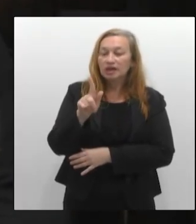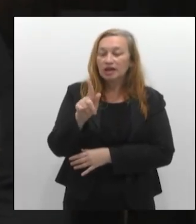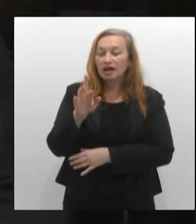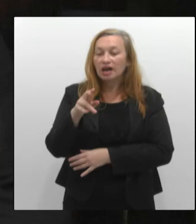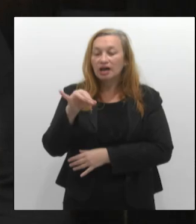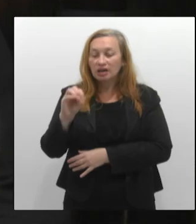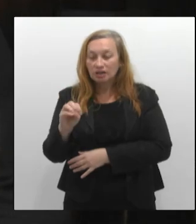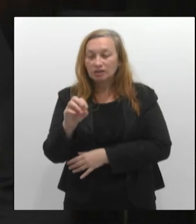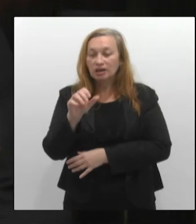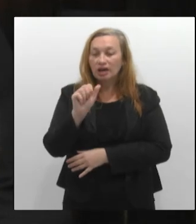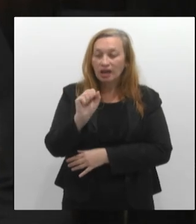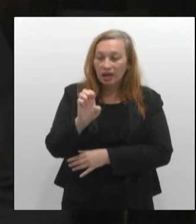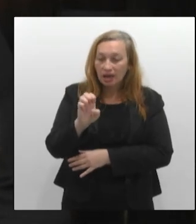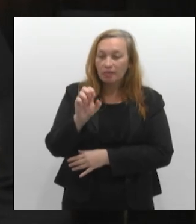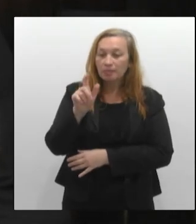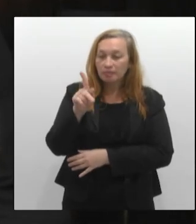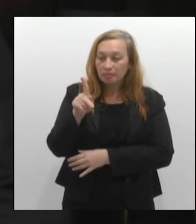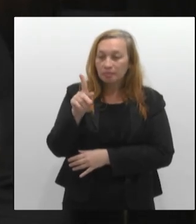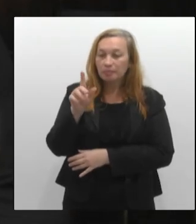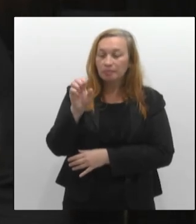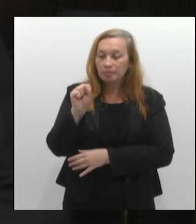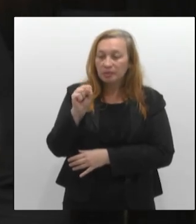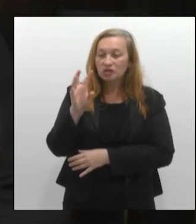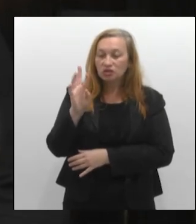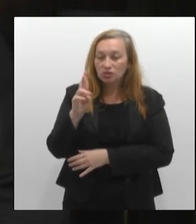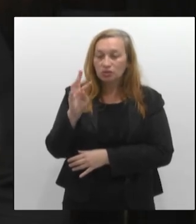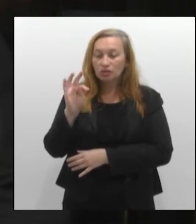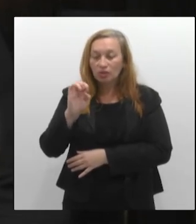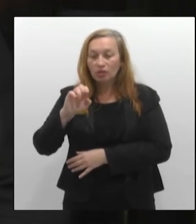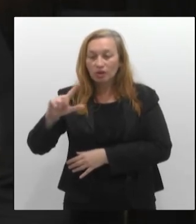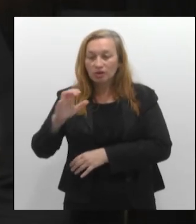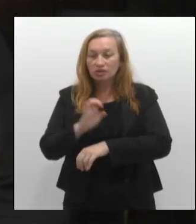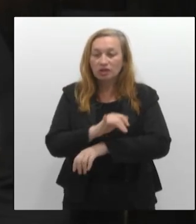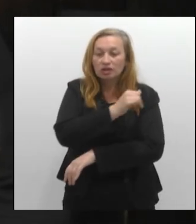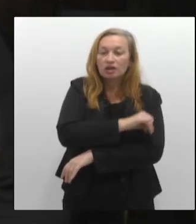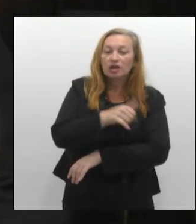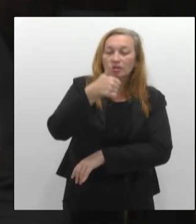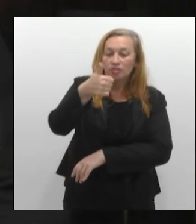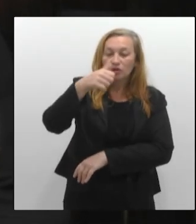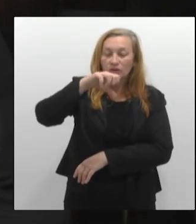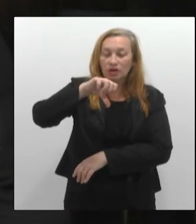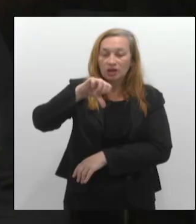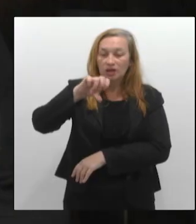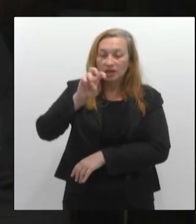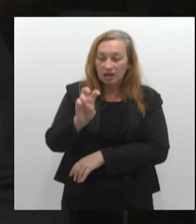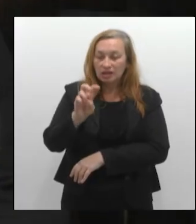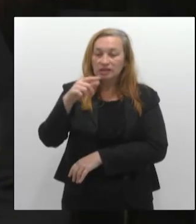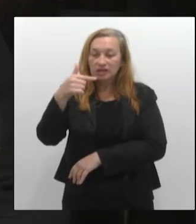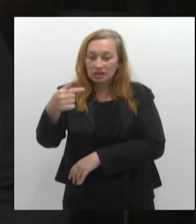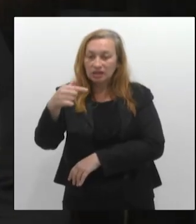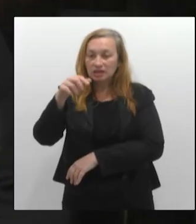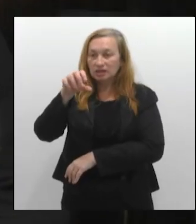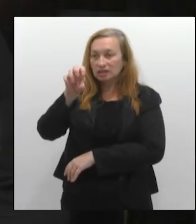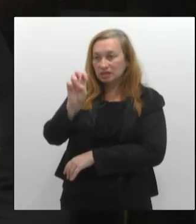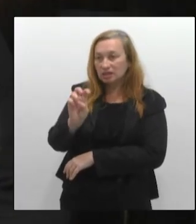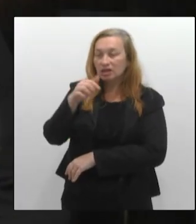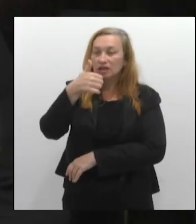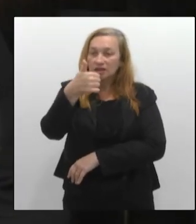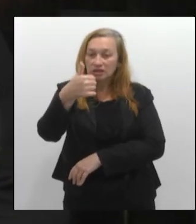mais sentido, que nós traduzimos para Pelazia, do Rio de Janeiro, em 1575, 19 de julho